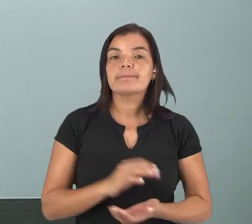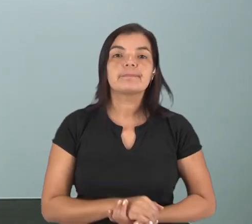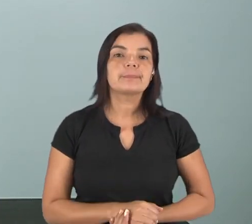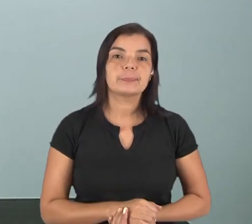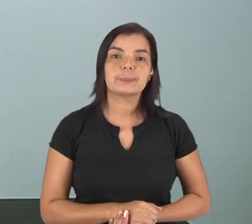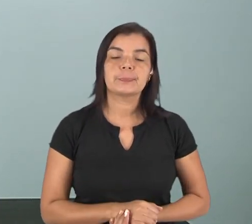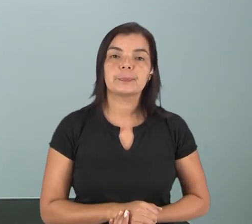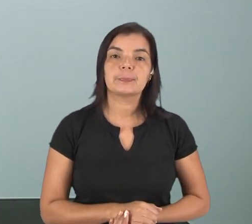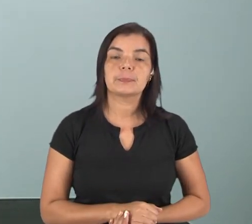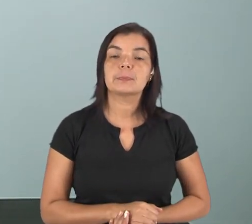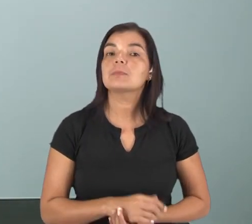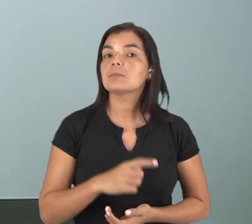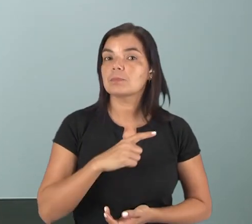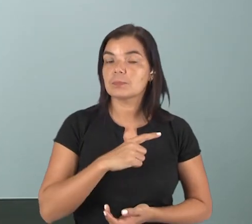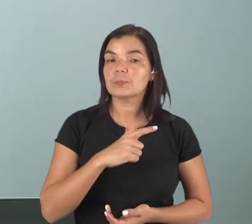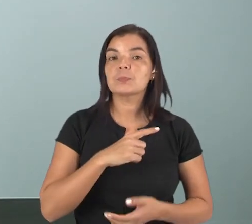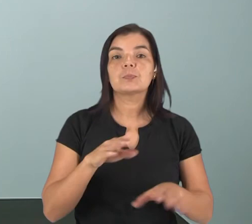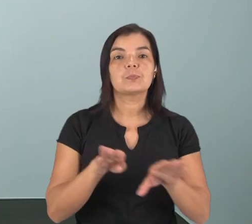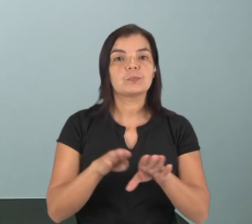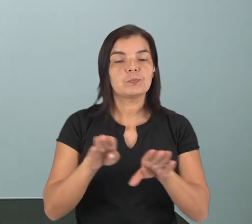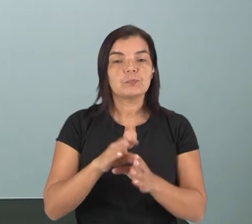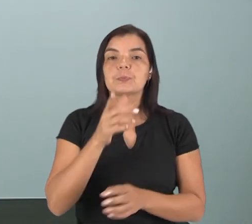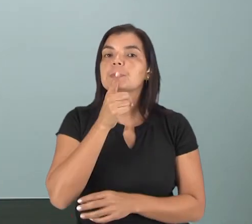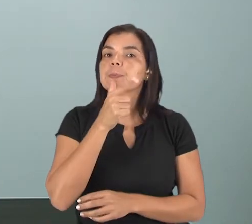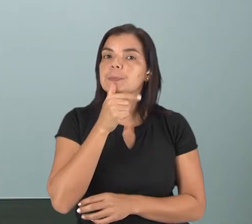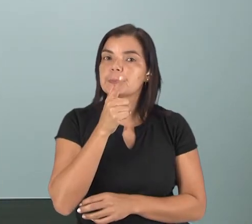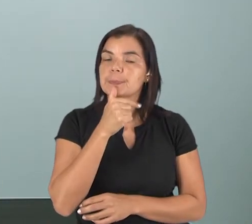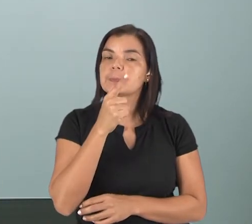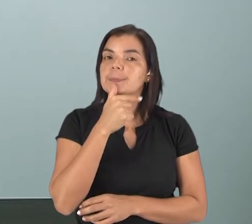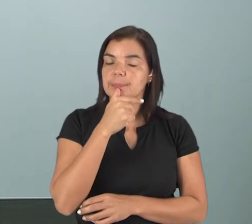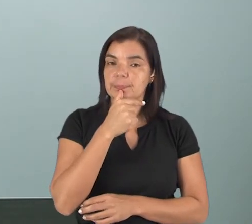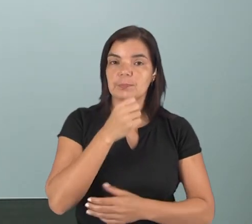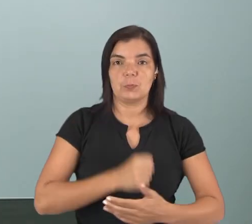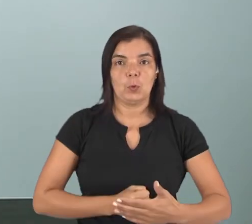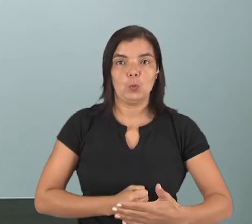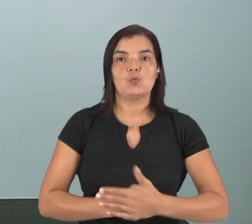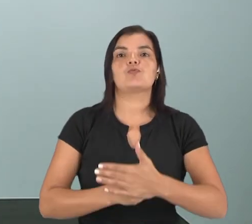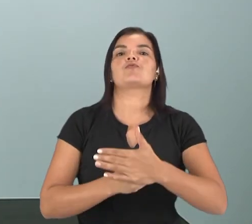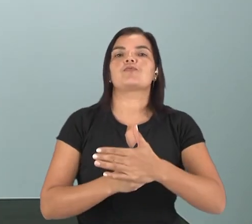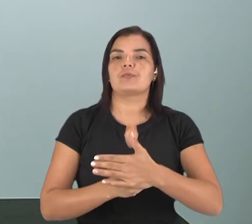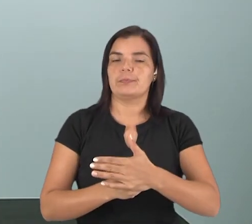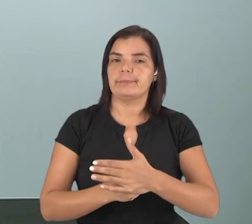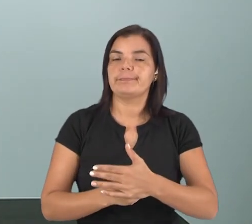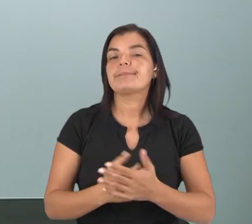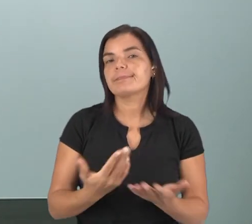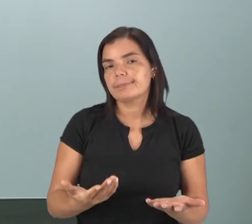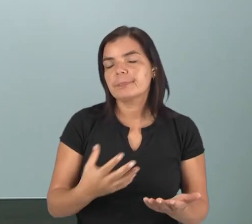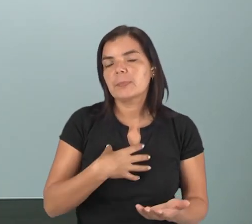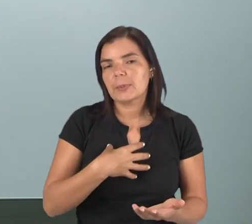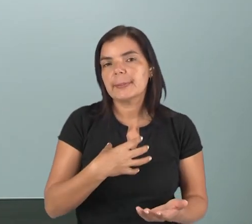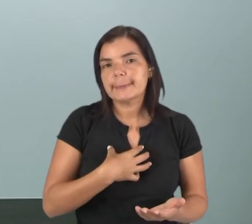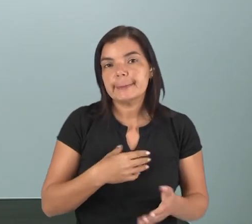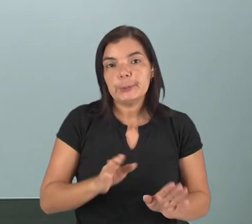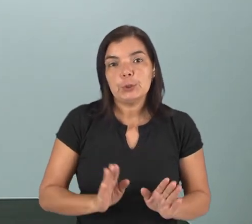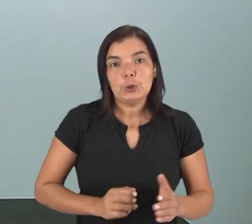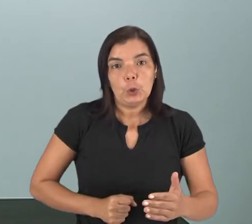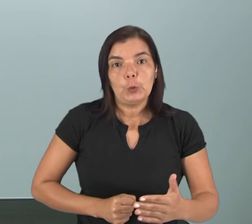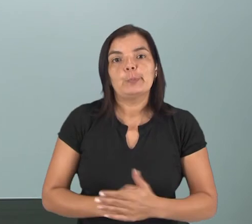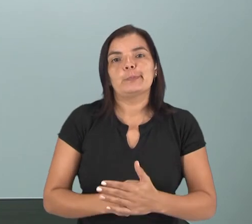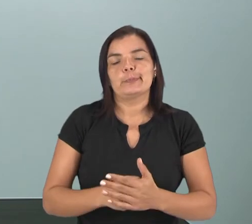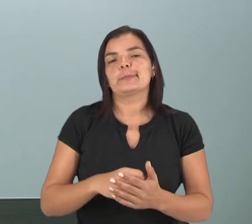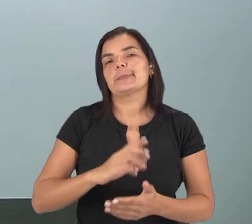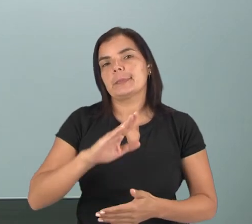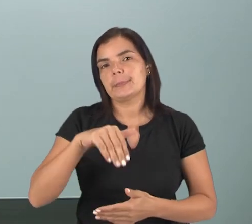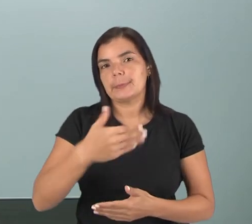acabavam... também eles bebiam bastante água, né? Que é para ficar saciado mais tempo. Ter a sensação de saciez por mais